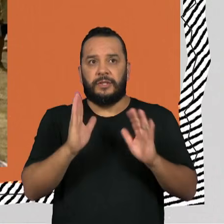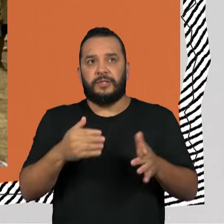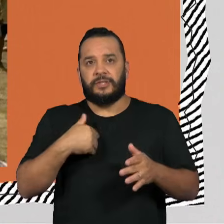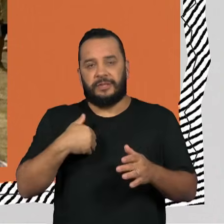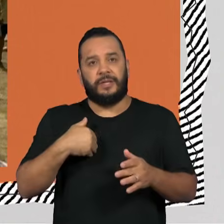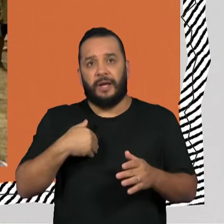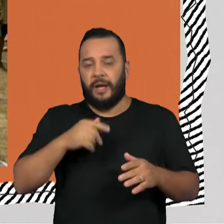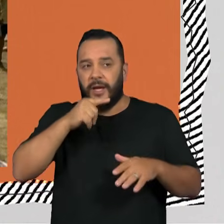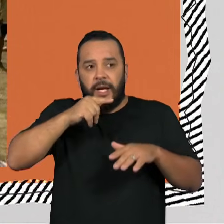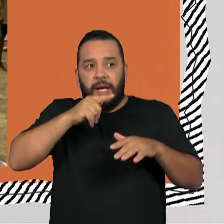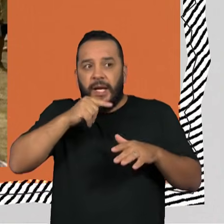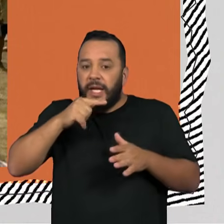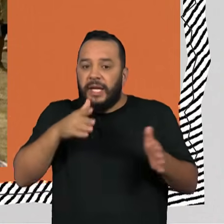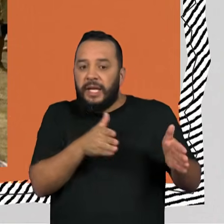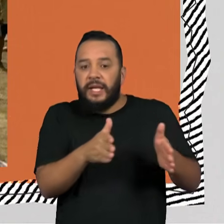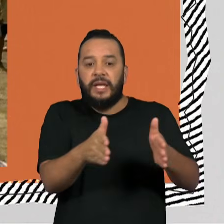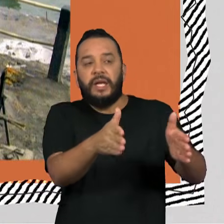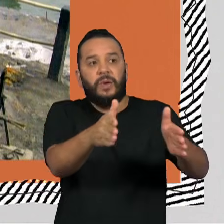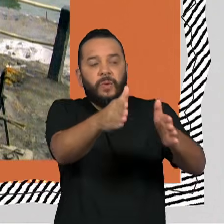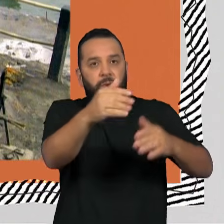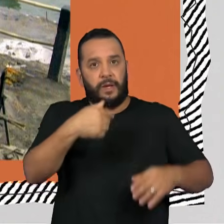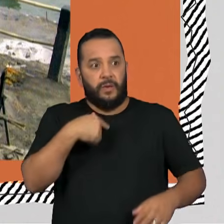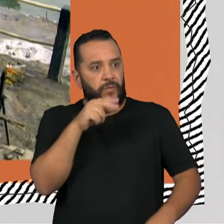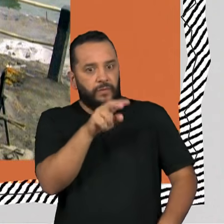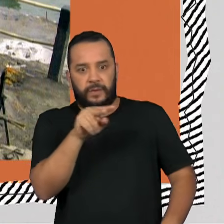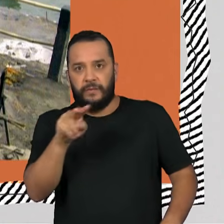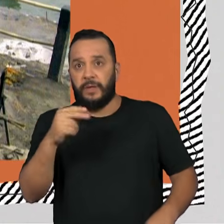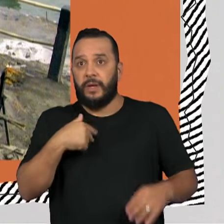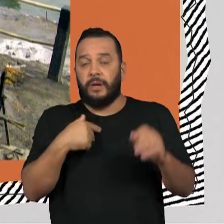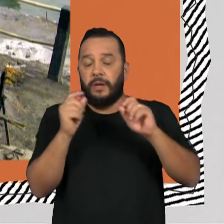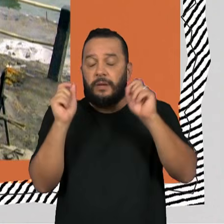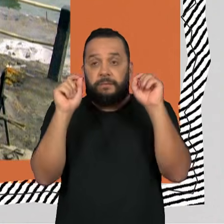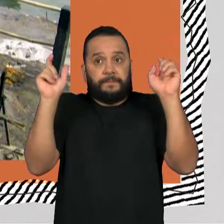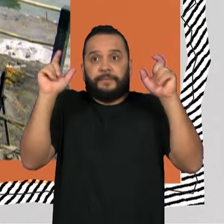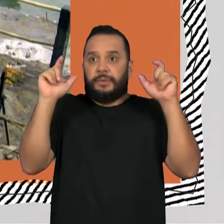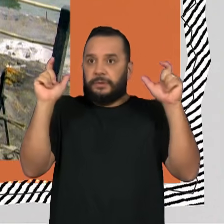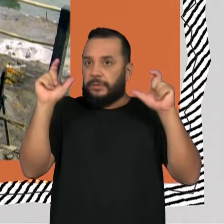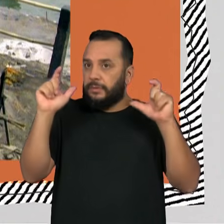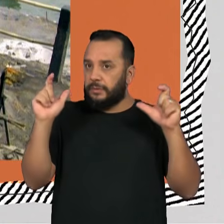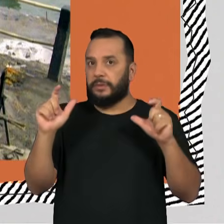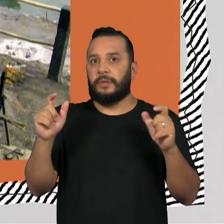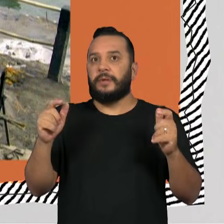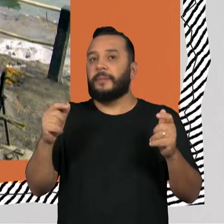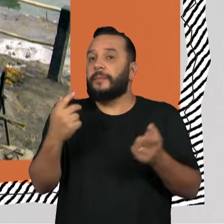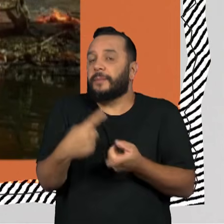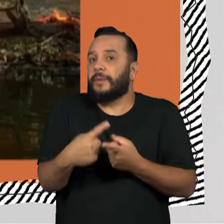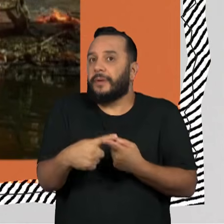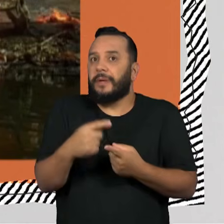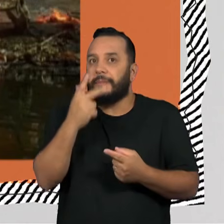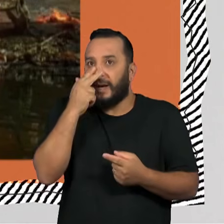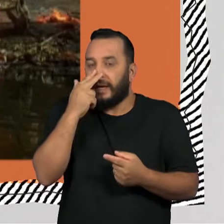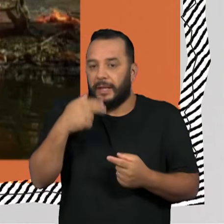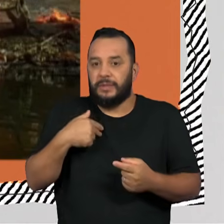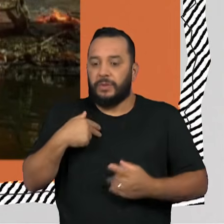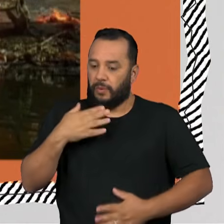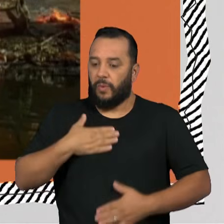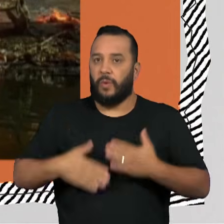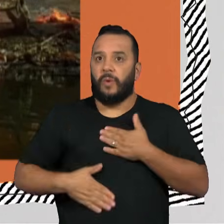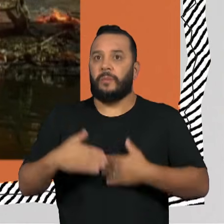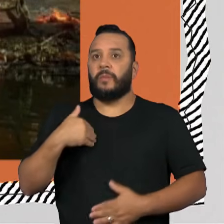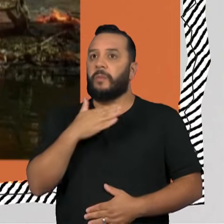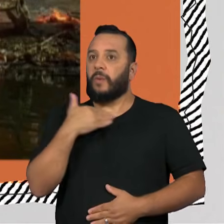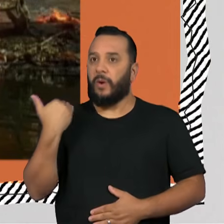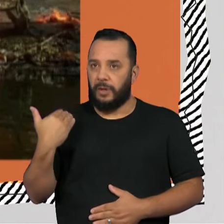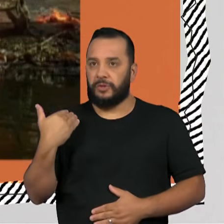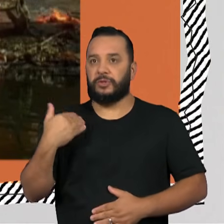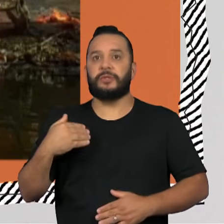todo mundo fica, assim, muito assim, surpreso com a naturalidade com que você vê um corpo, a